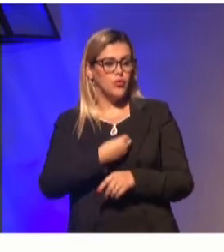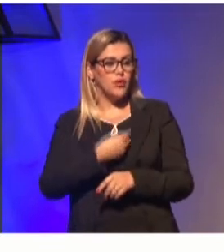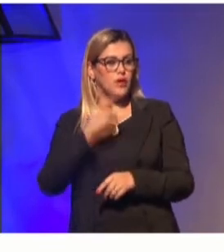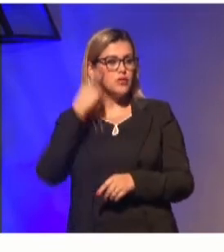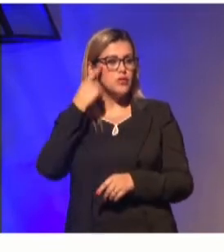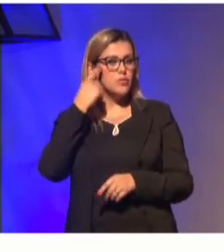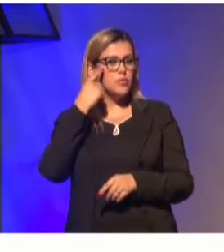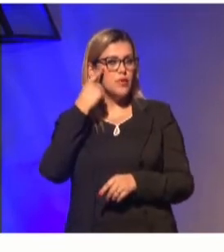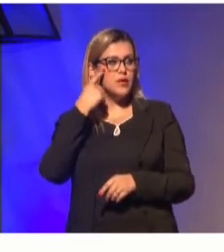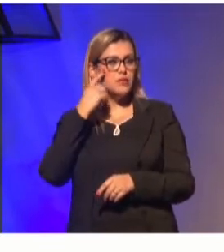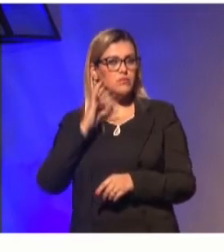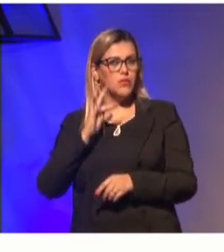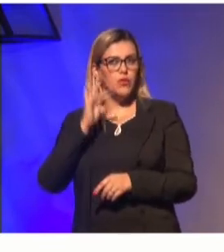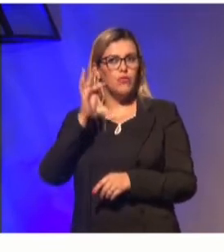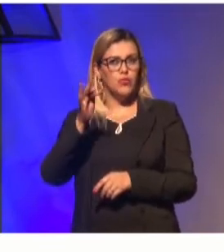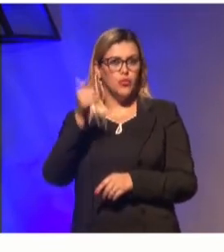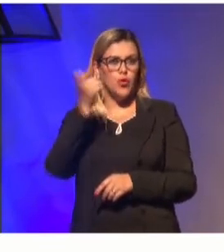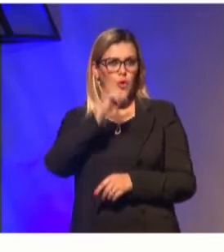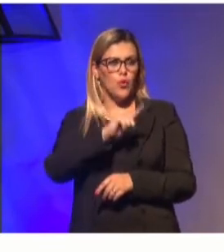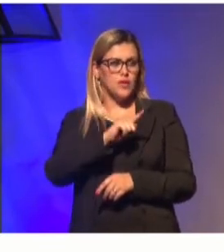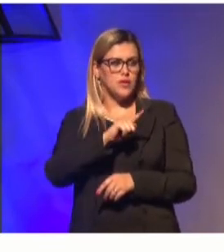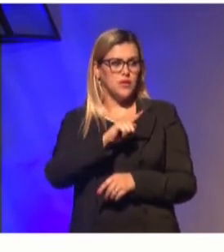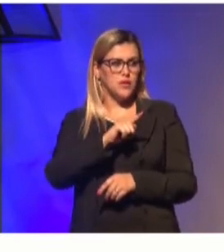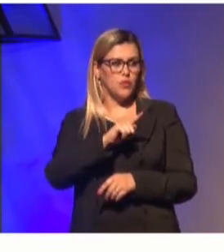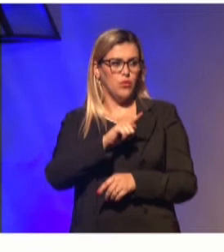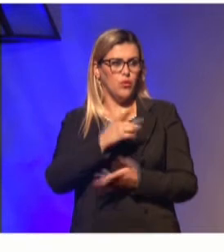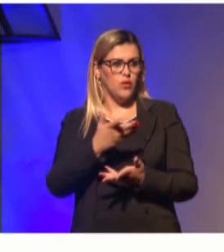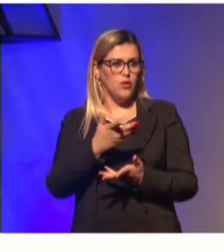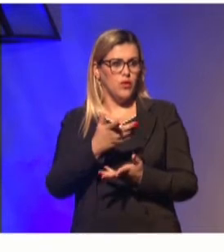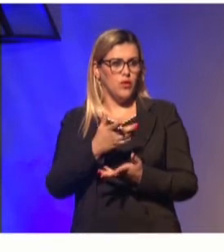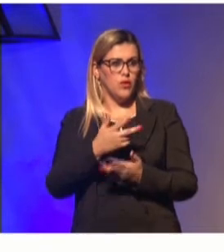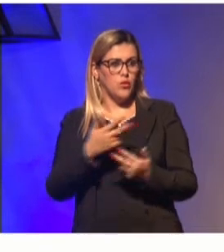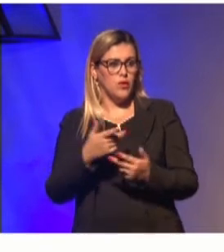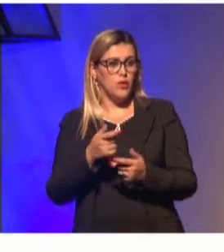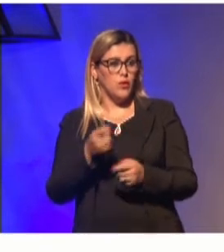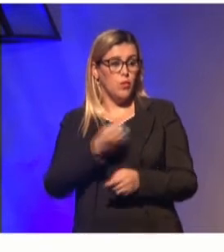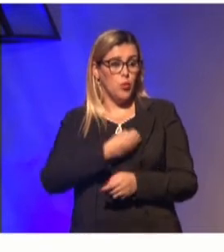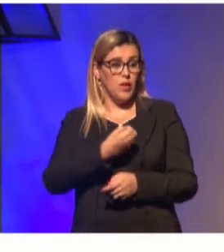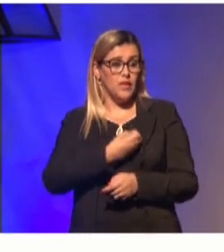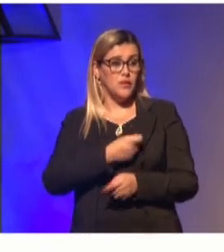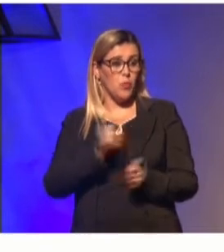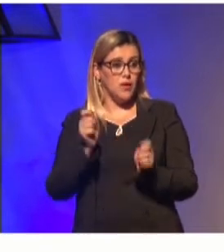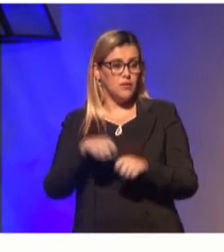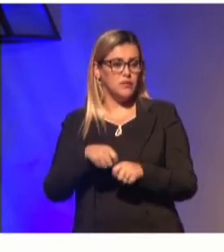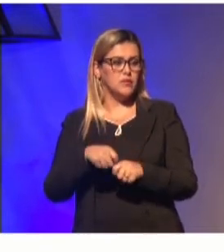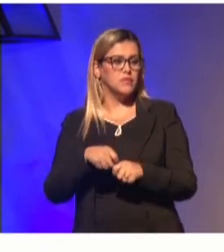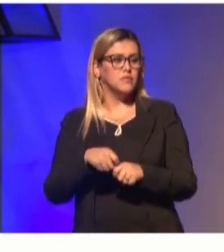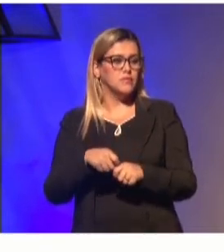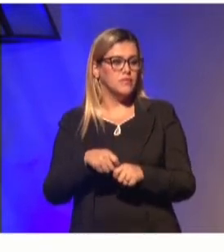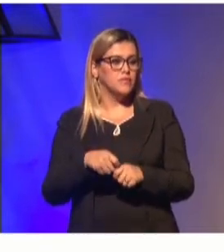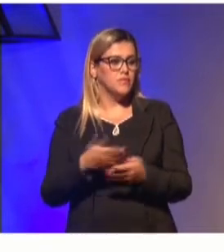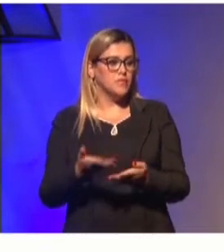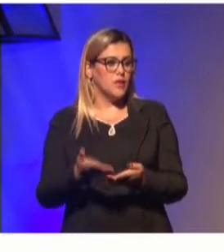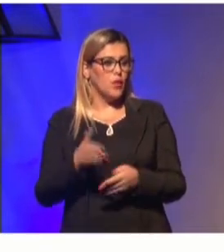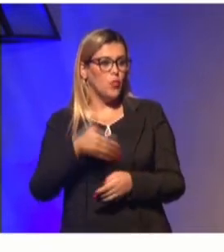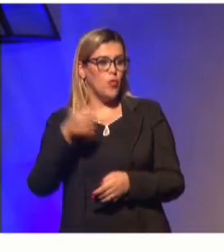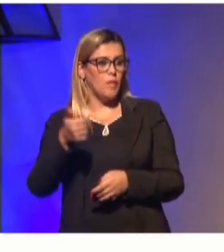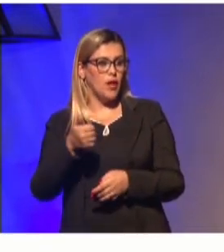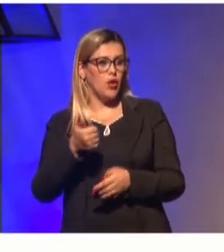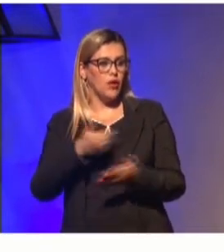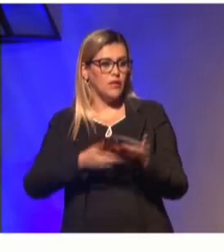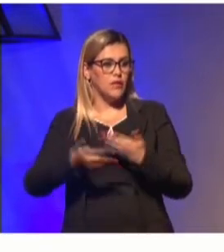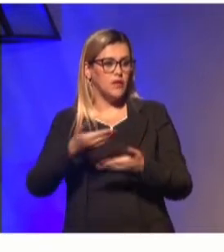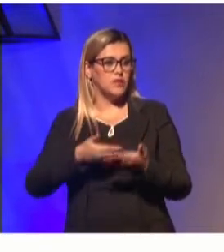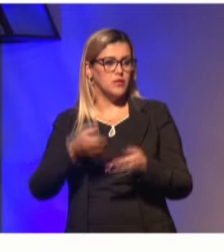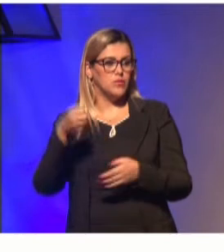pensa que futuramente vão conseguir chegar em doses também mais eficazes e protocolos aí, buscando uma melhor interação do